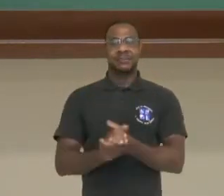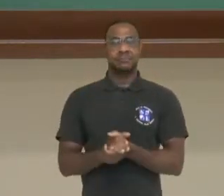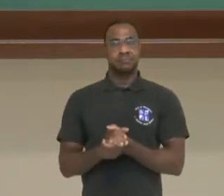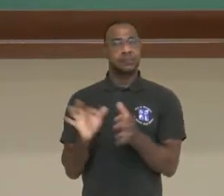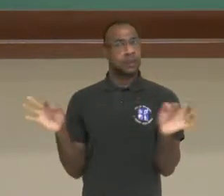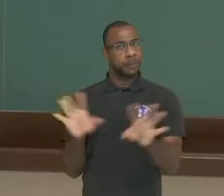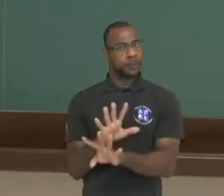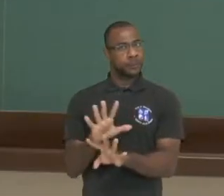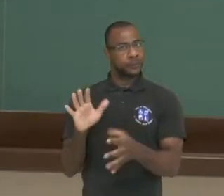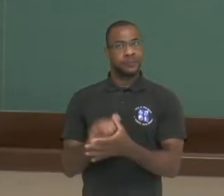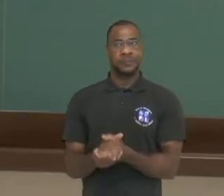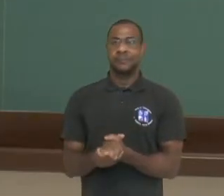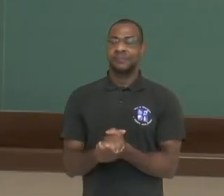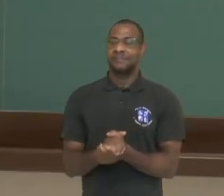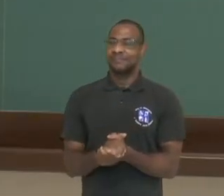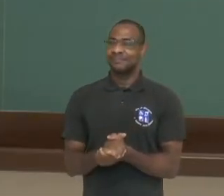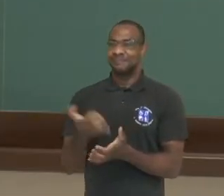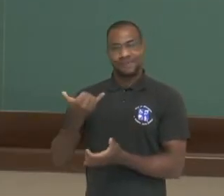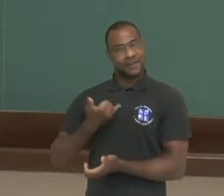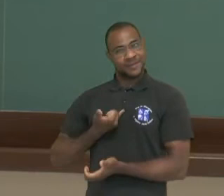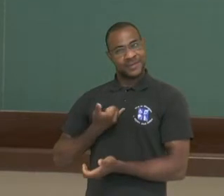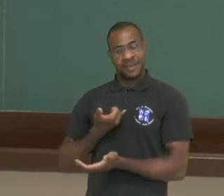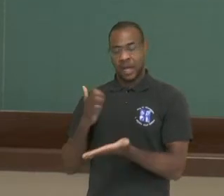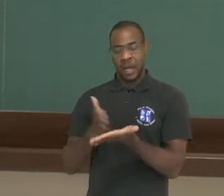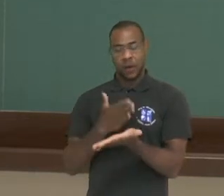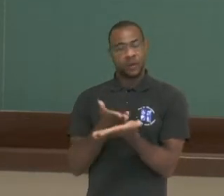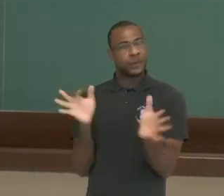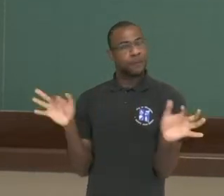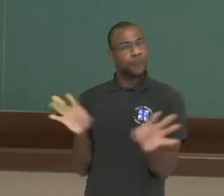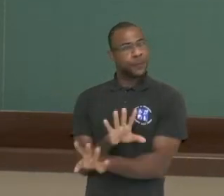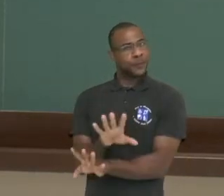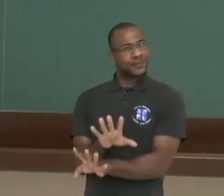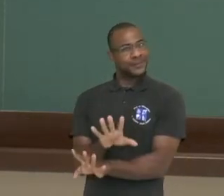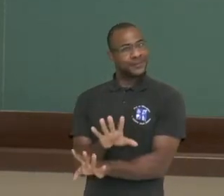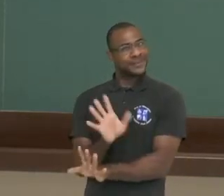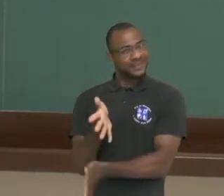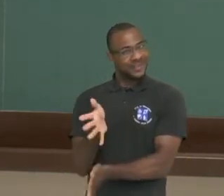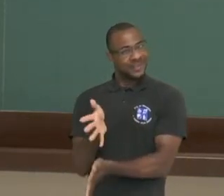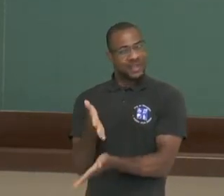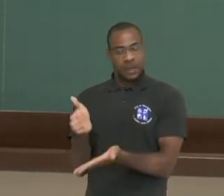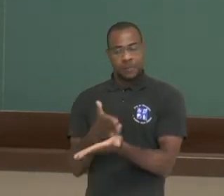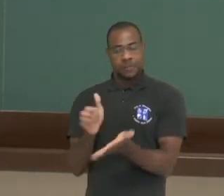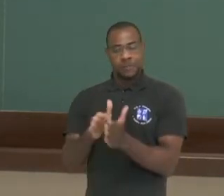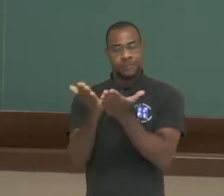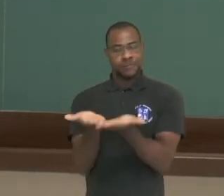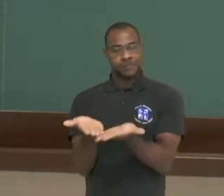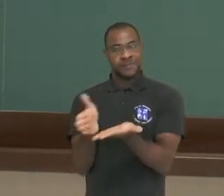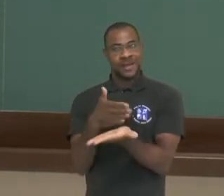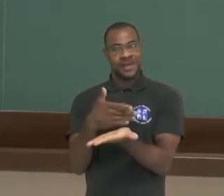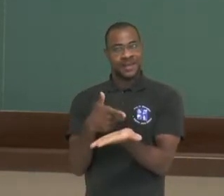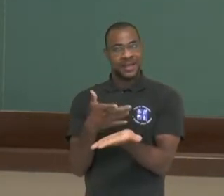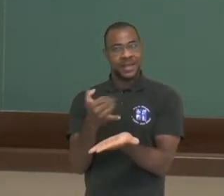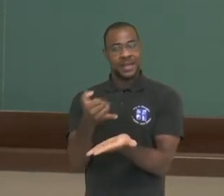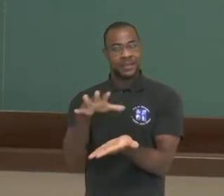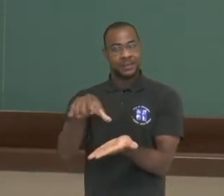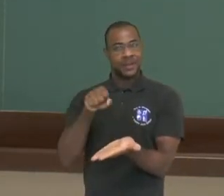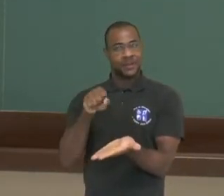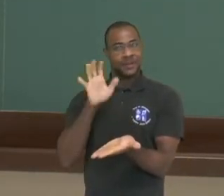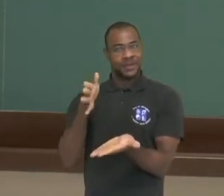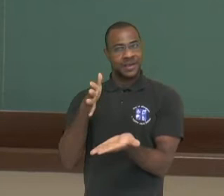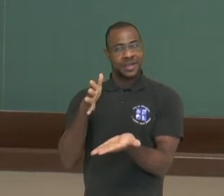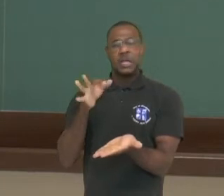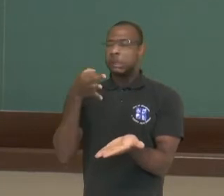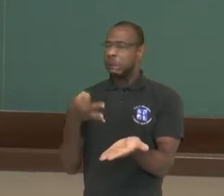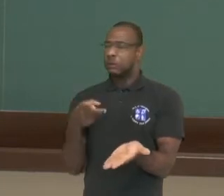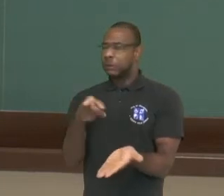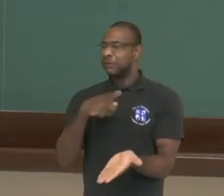preparado? Me conta, caderno já tá aí com você? Abriu o caderno? Pegou a caneta? Eu tenho certeza